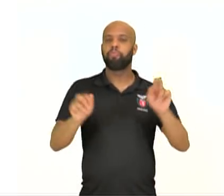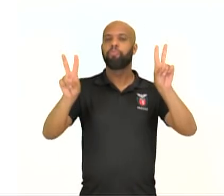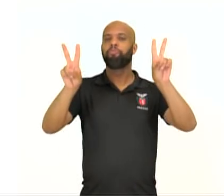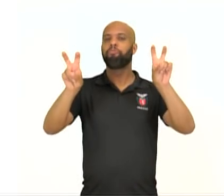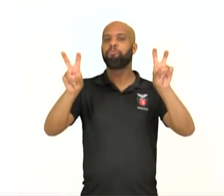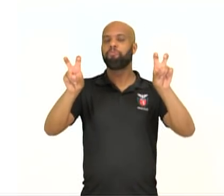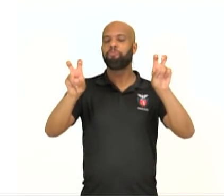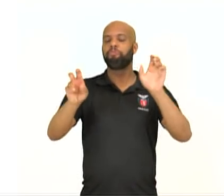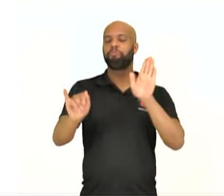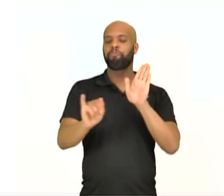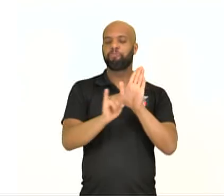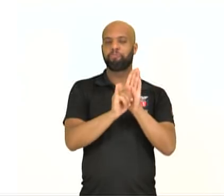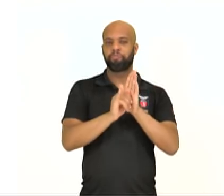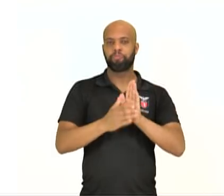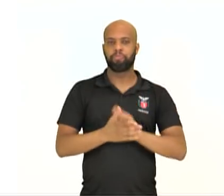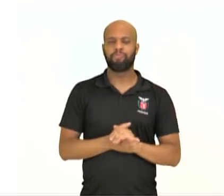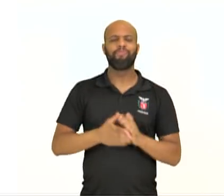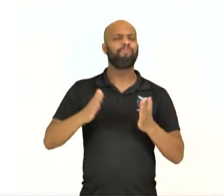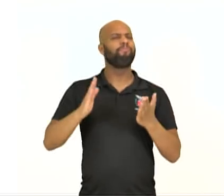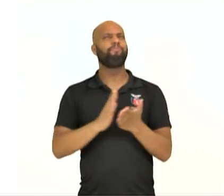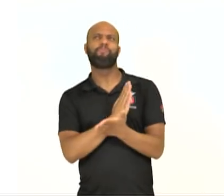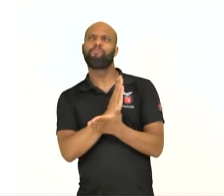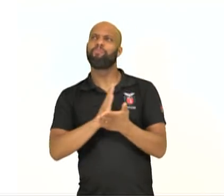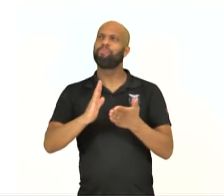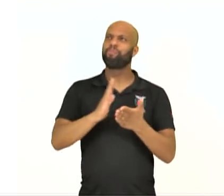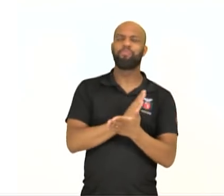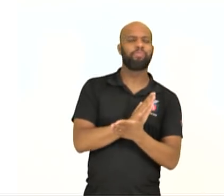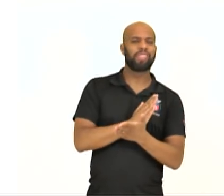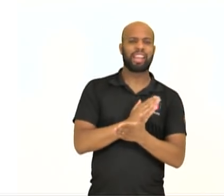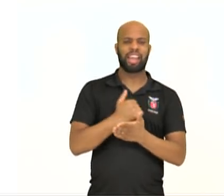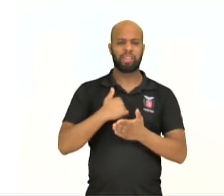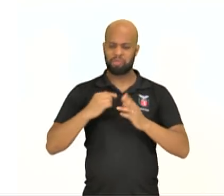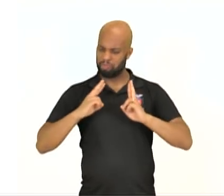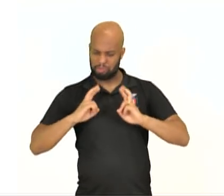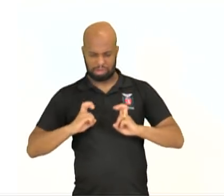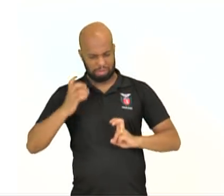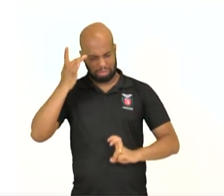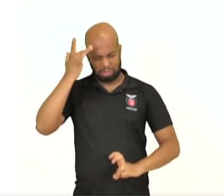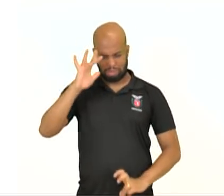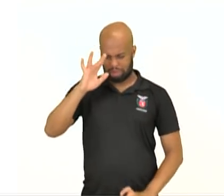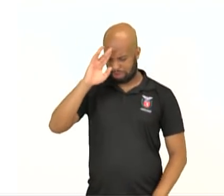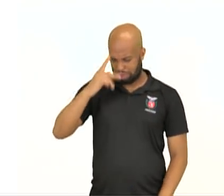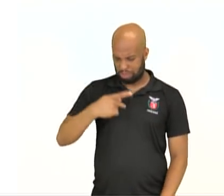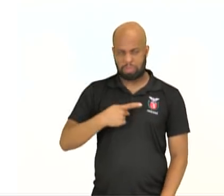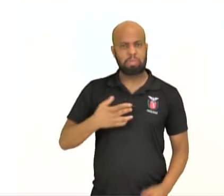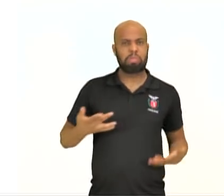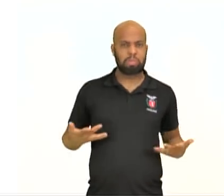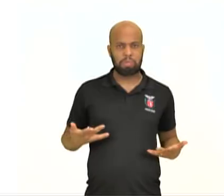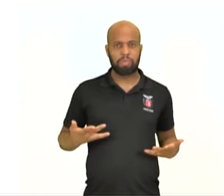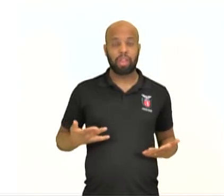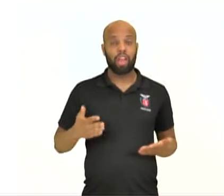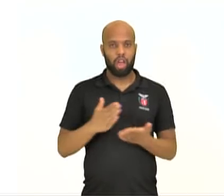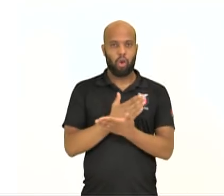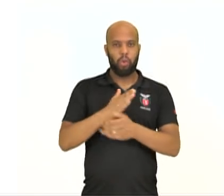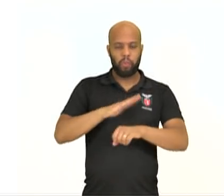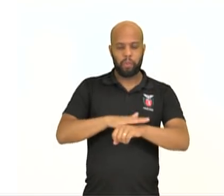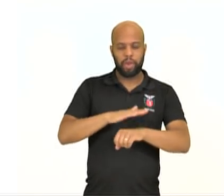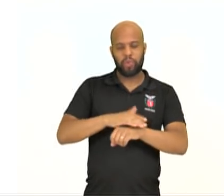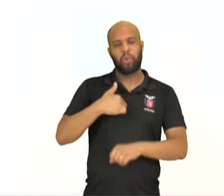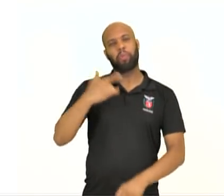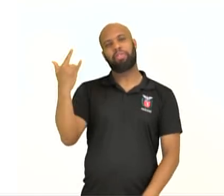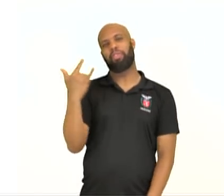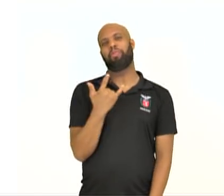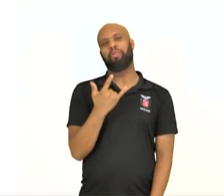Identidade. Às vezes, nem eu mesmo sei quem sou. Às vezes sou o meu